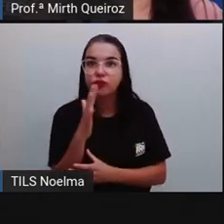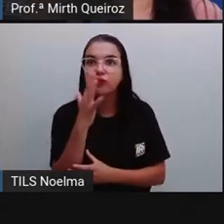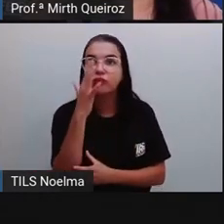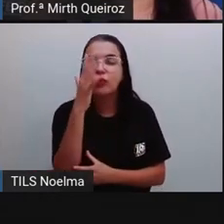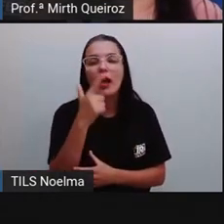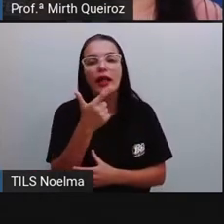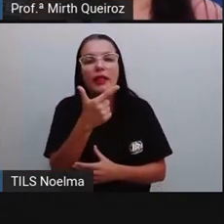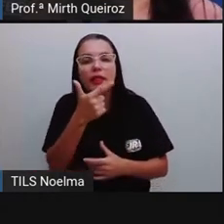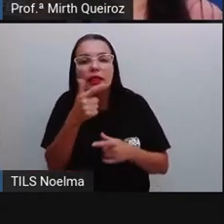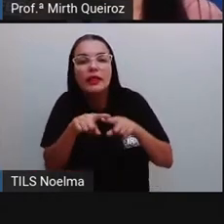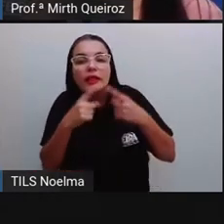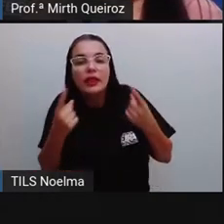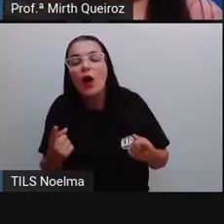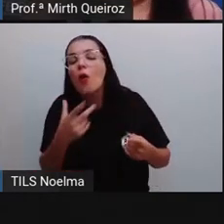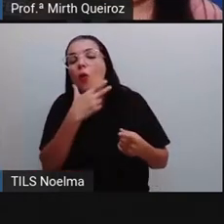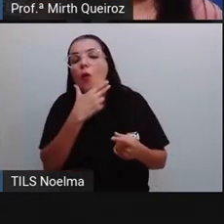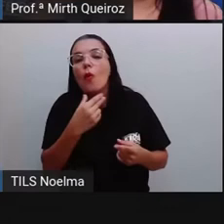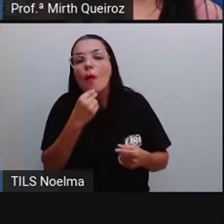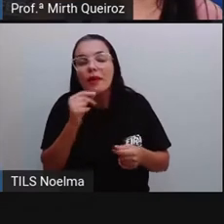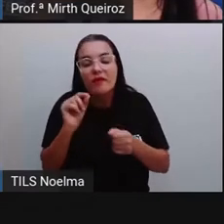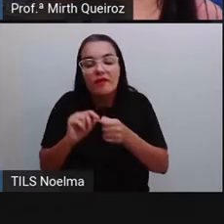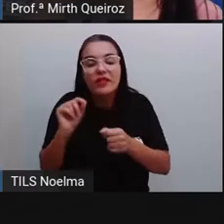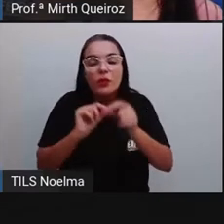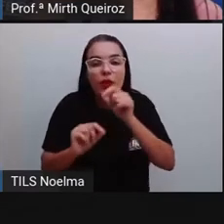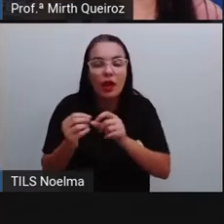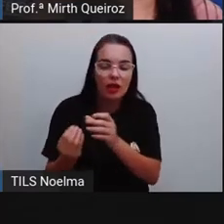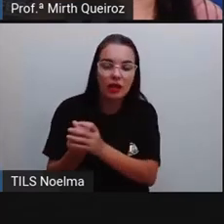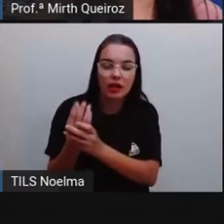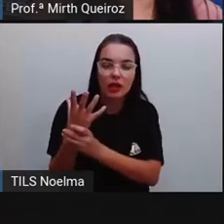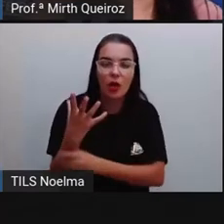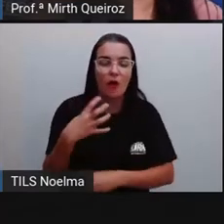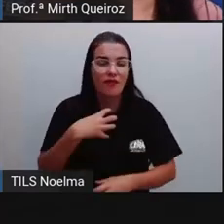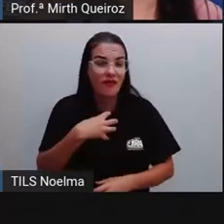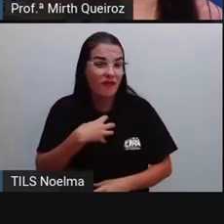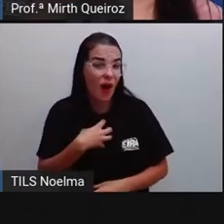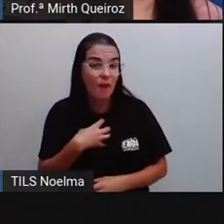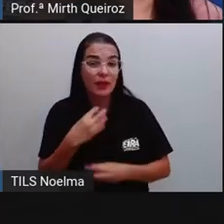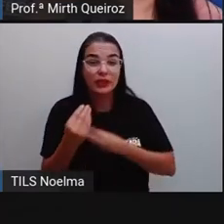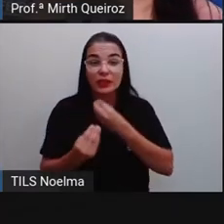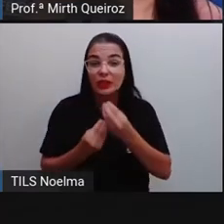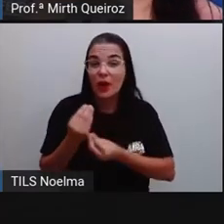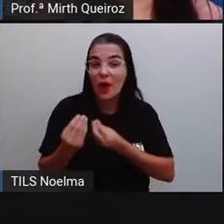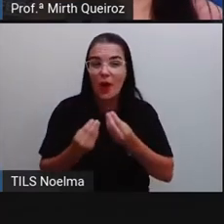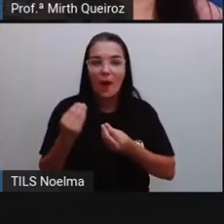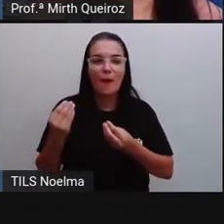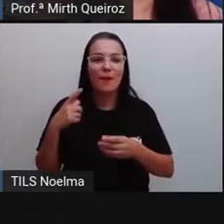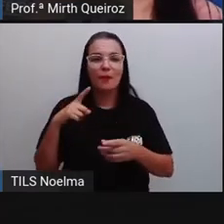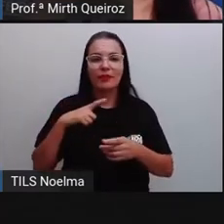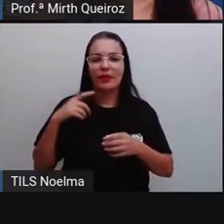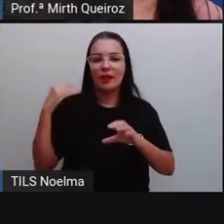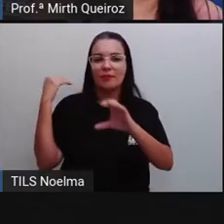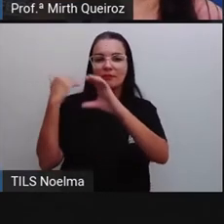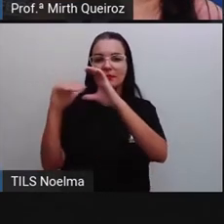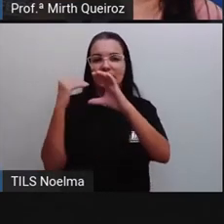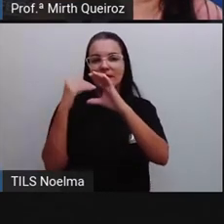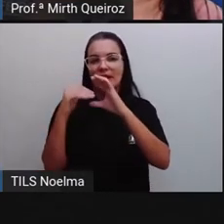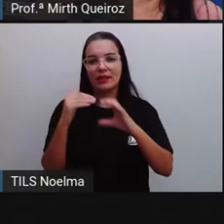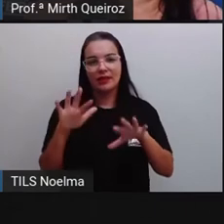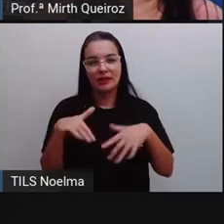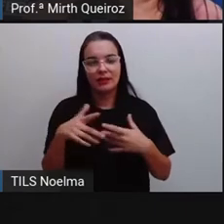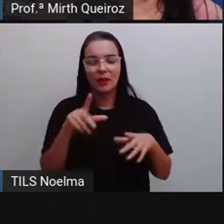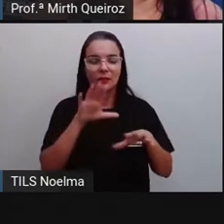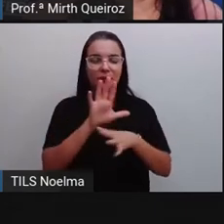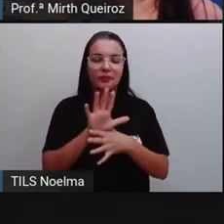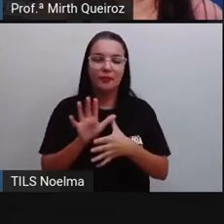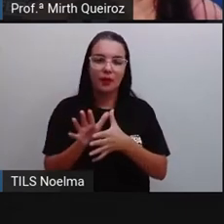de se comunicar com pessoas que estavam aí mais longe. E os pombos foi um exemplo disso, né? Eles eram treinados